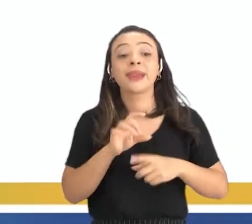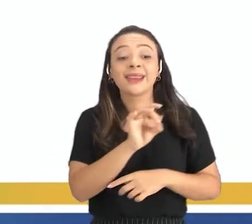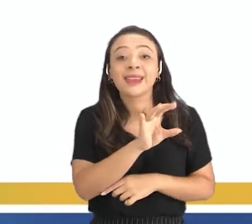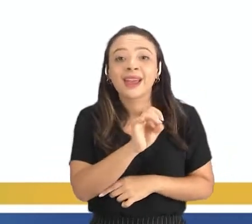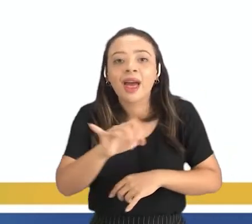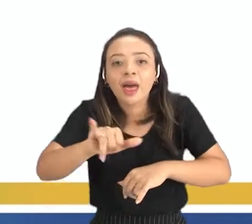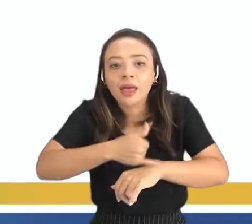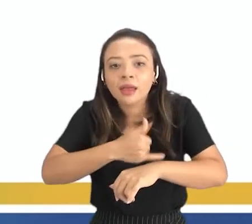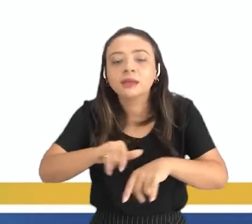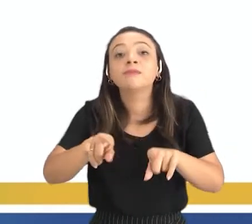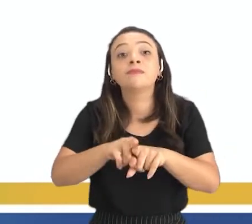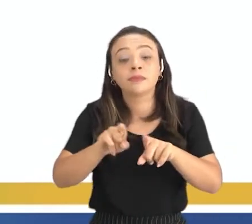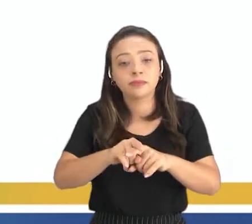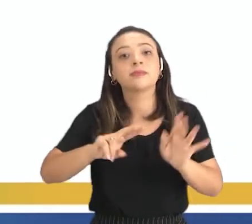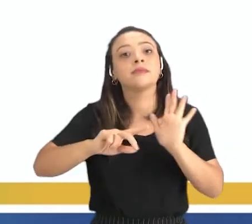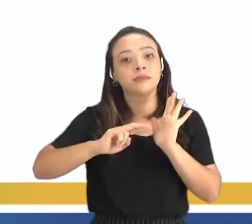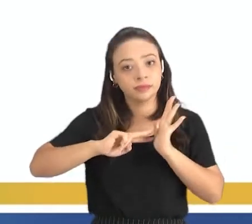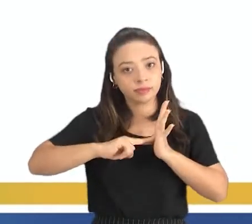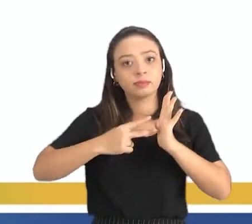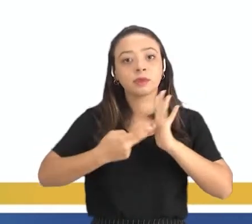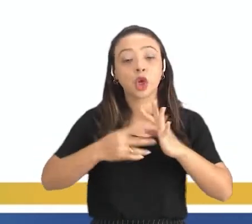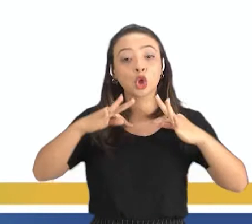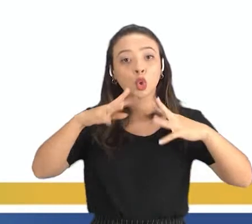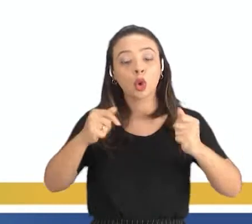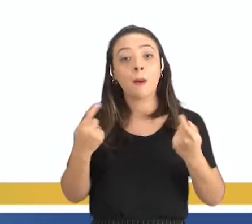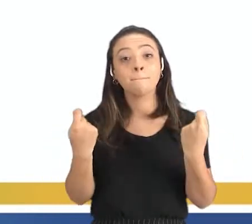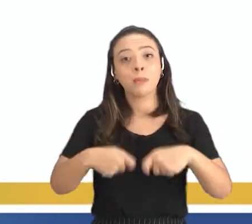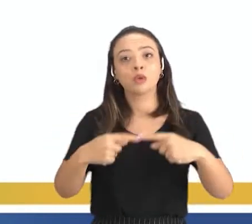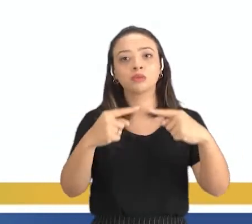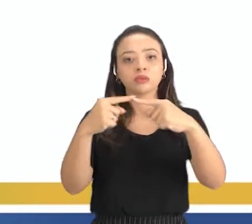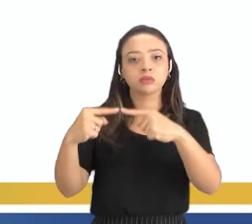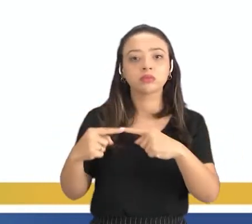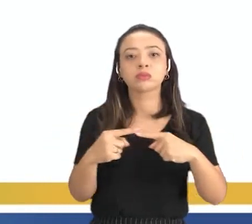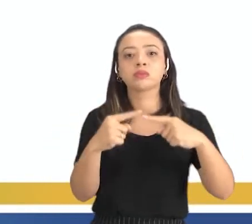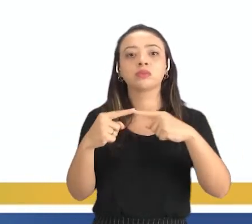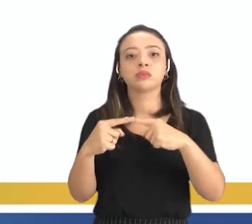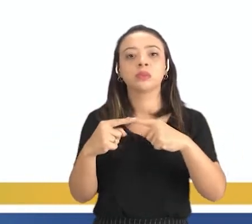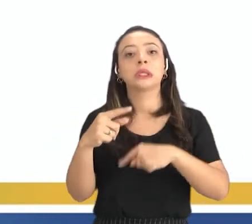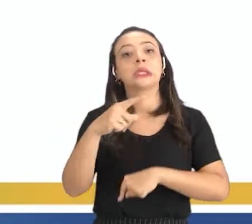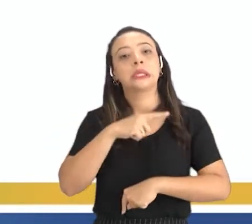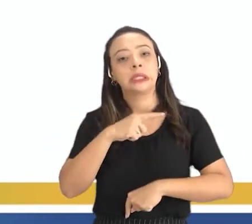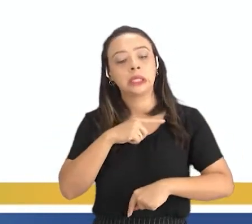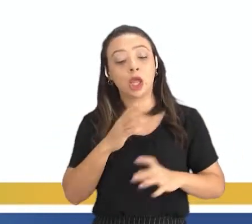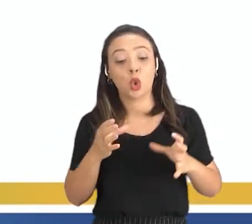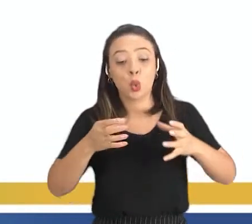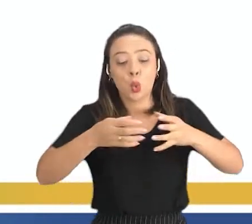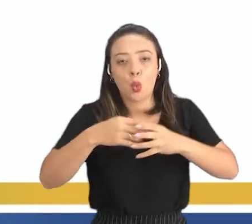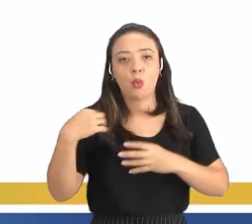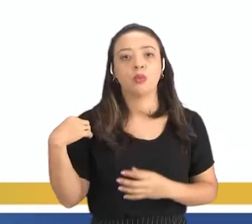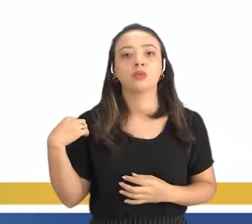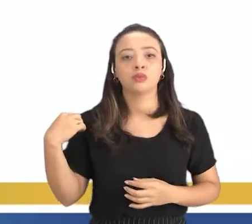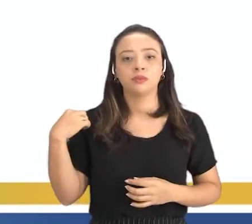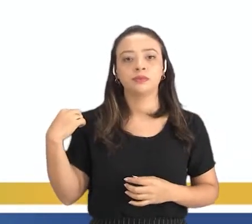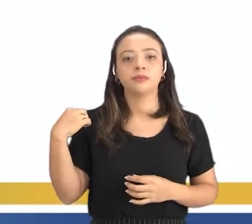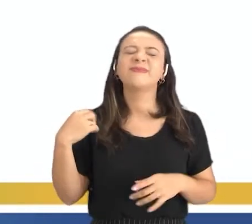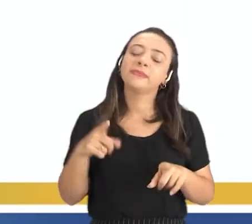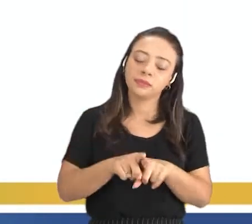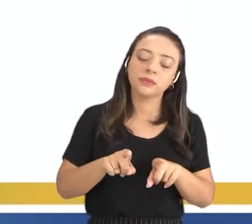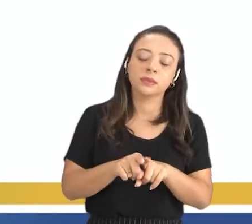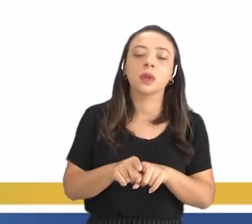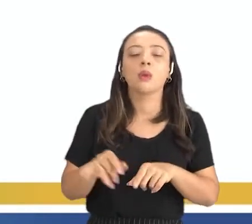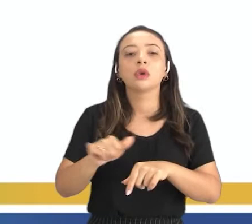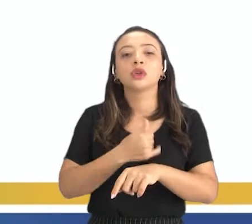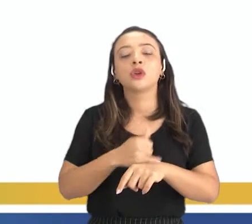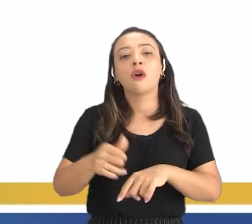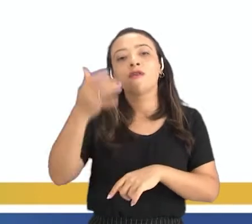ele representa todas as possíveis combinações envolvendo os objetos do vestuário de João. Uma maneira mais simplificada e eficaz